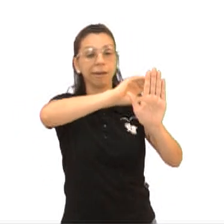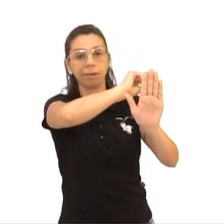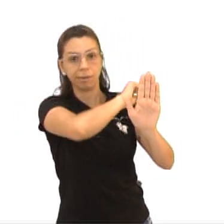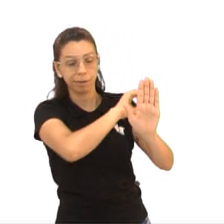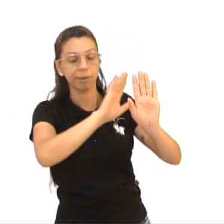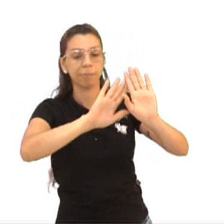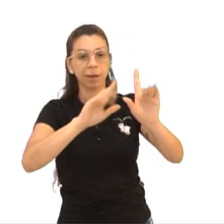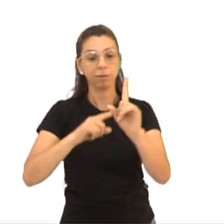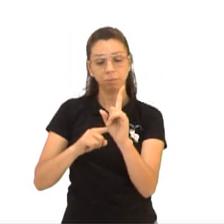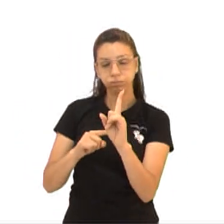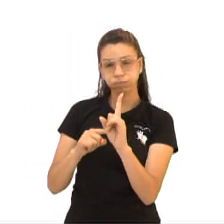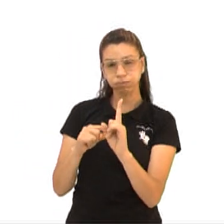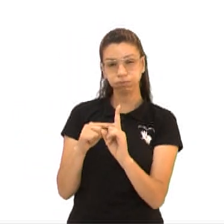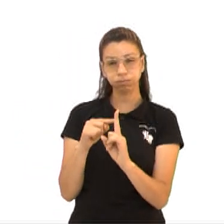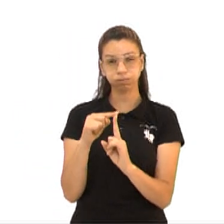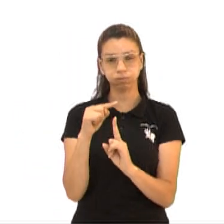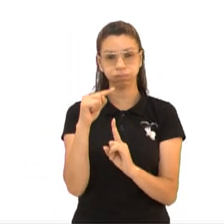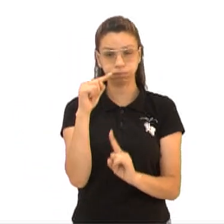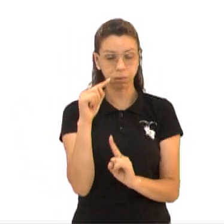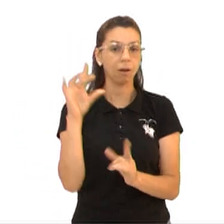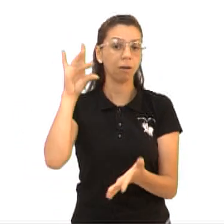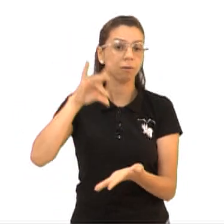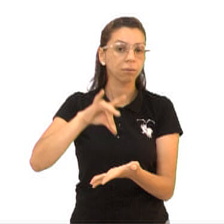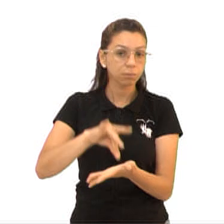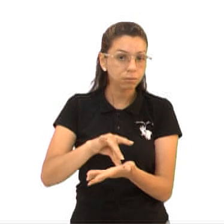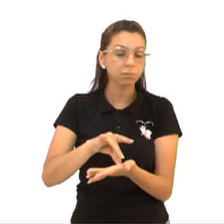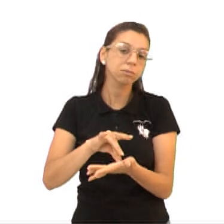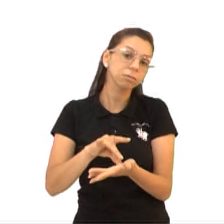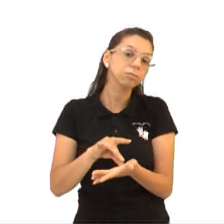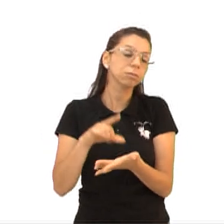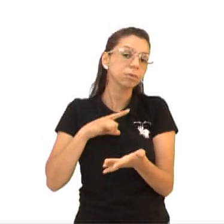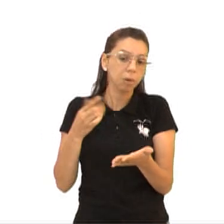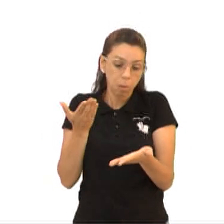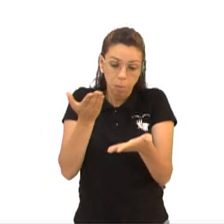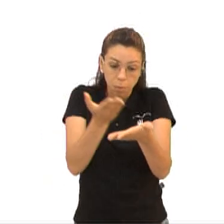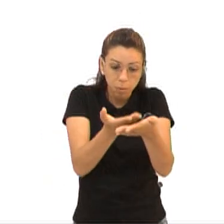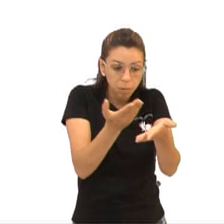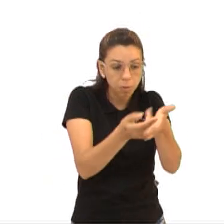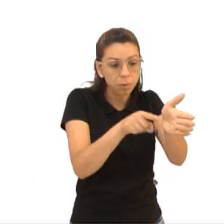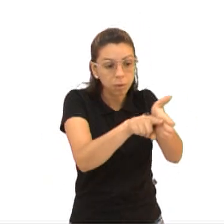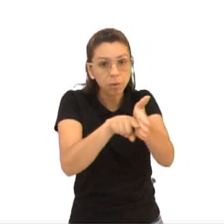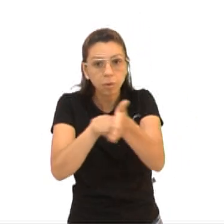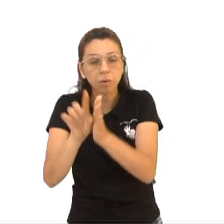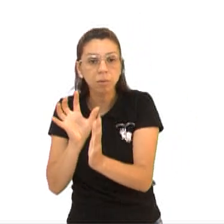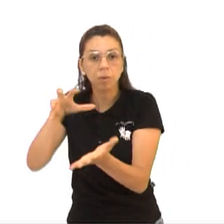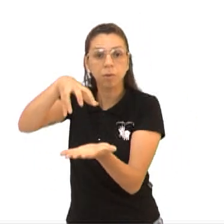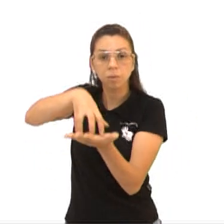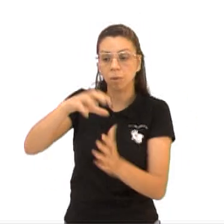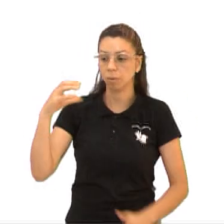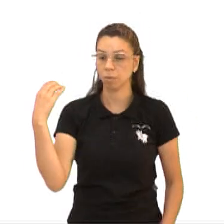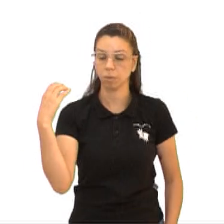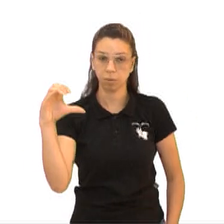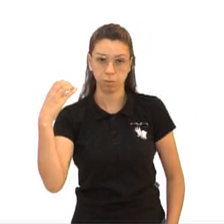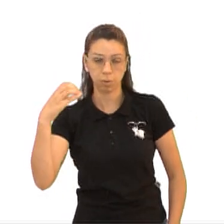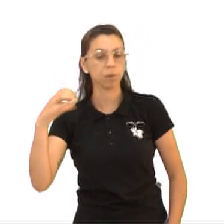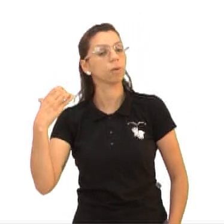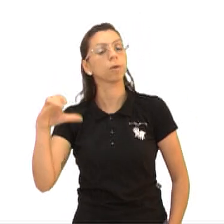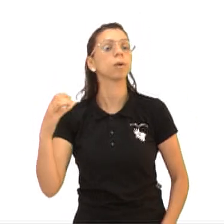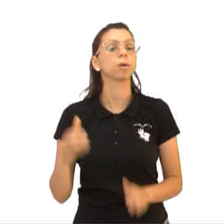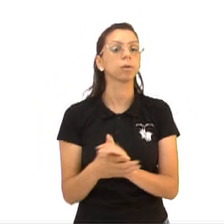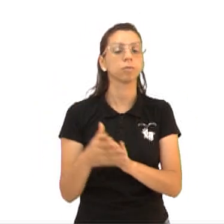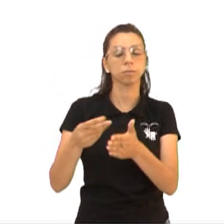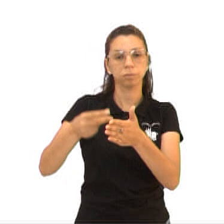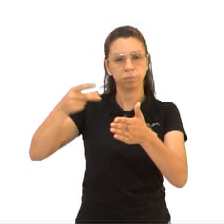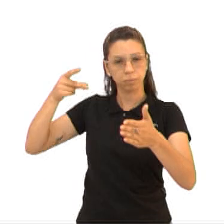O aquecimento global ele é confirmado por muitos estudos de instituições científicas realizados nas